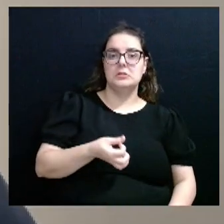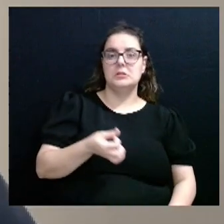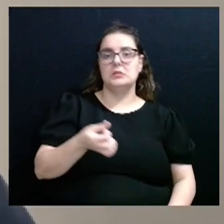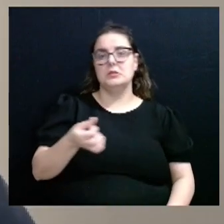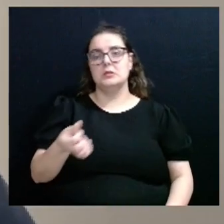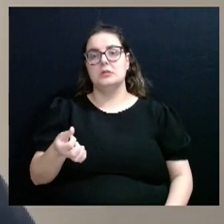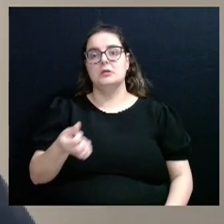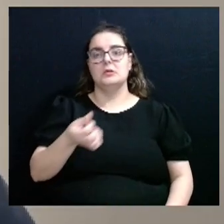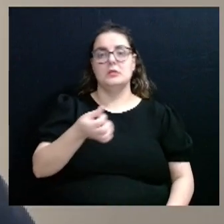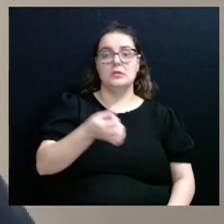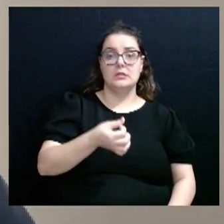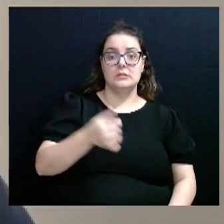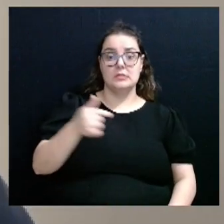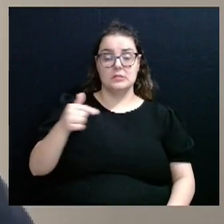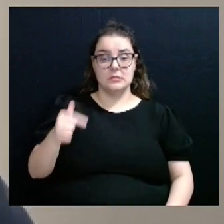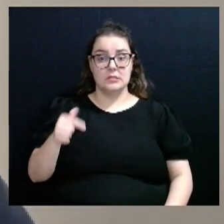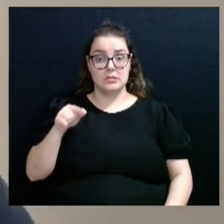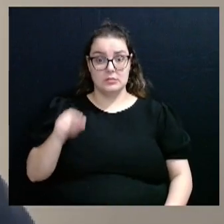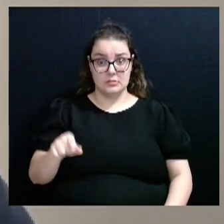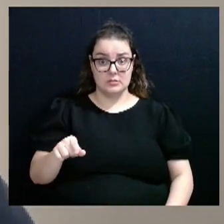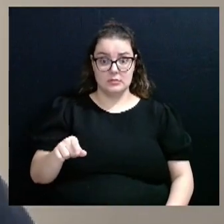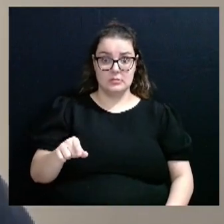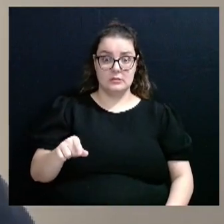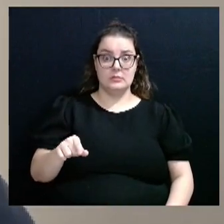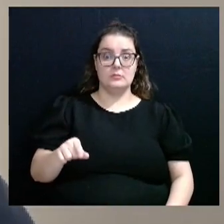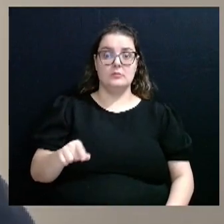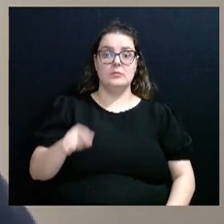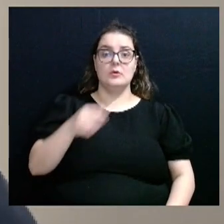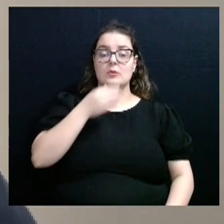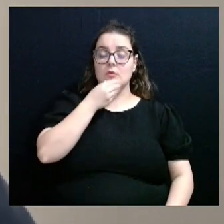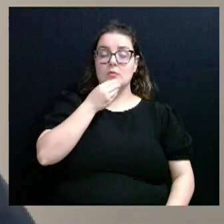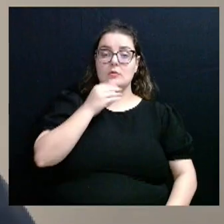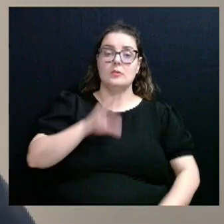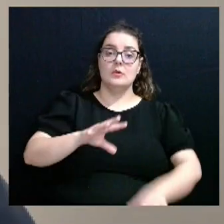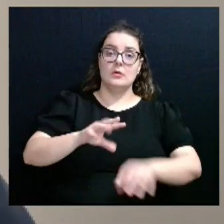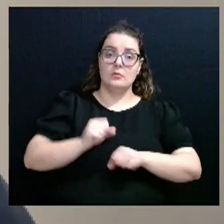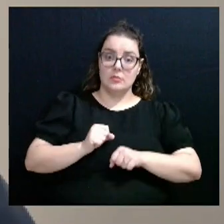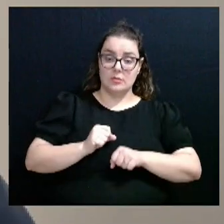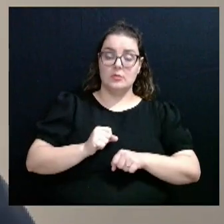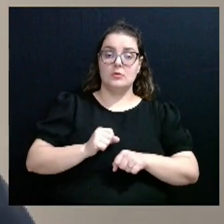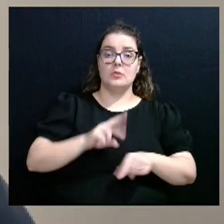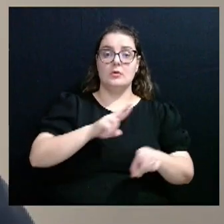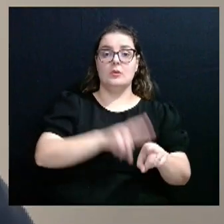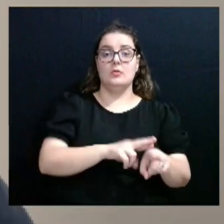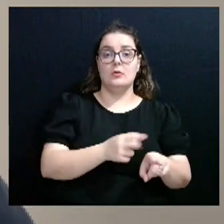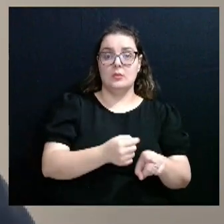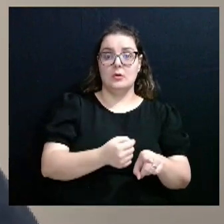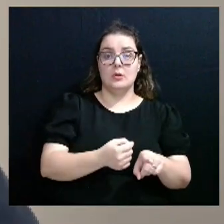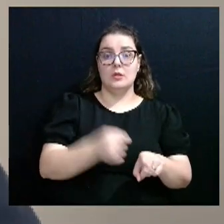homens vão sofrer o câncer de próstata aqui no Brasil só esse ano, segundo as estimativas do